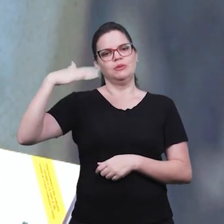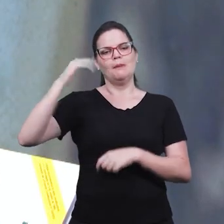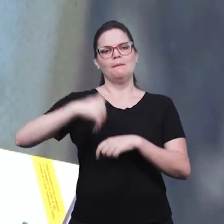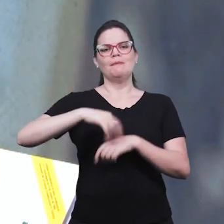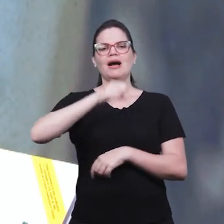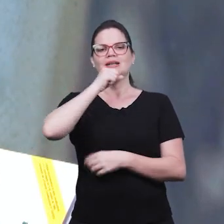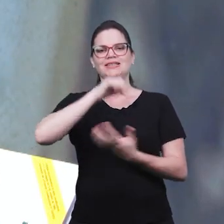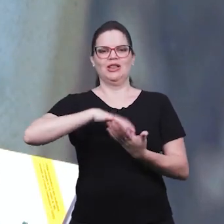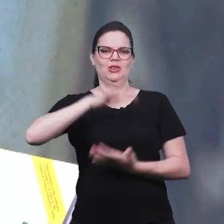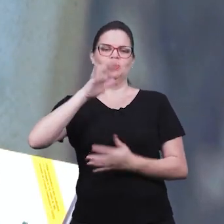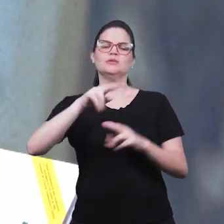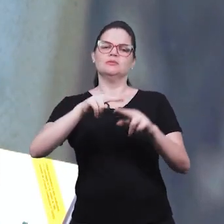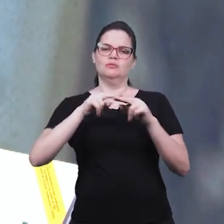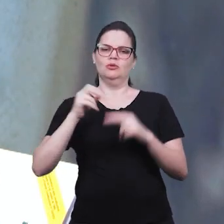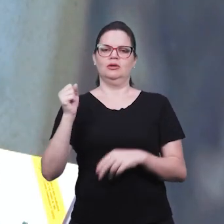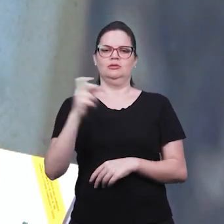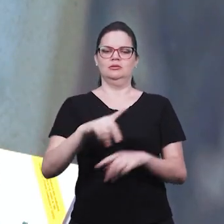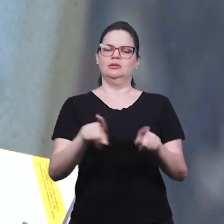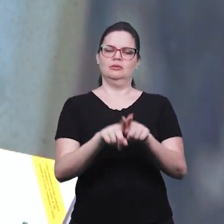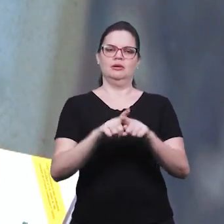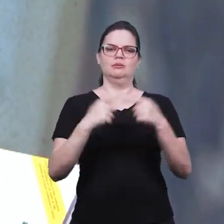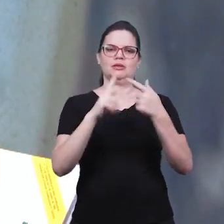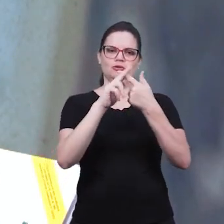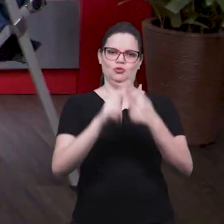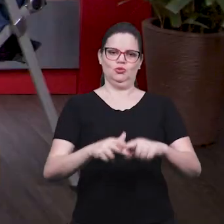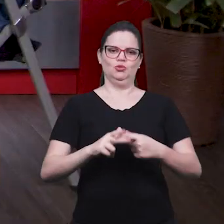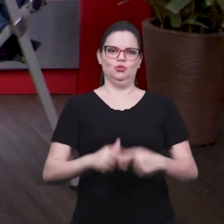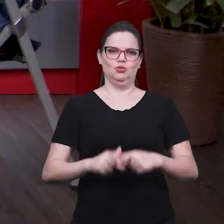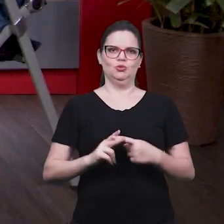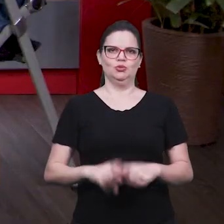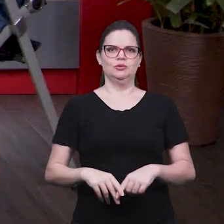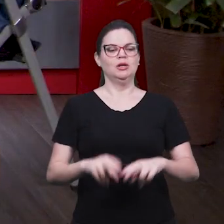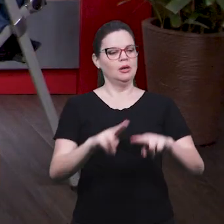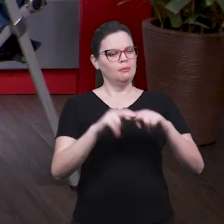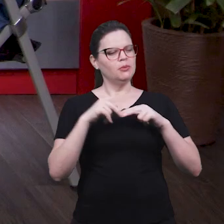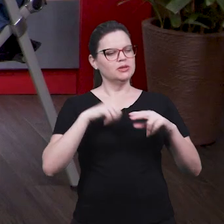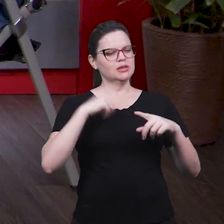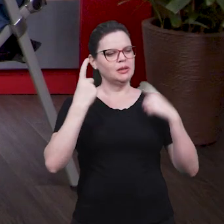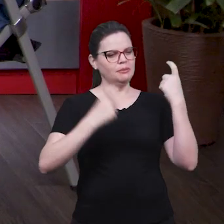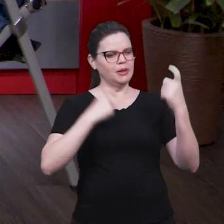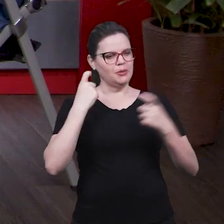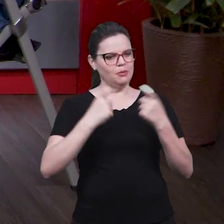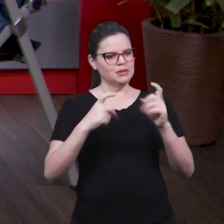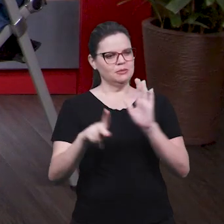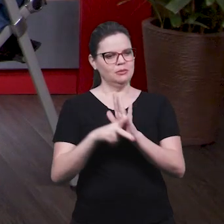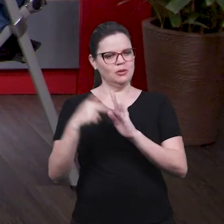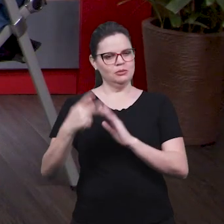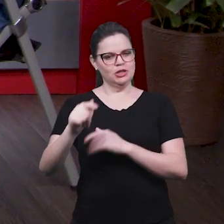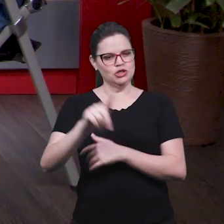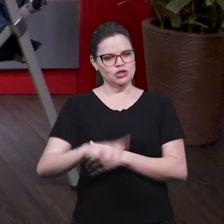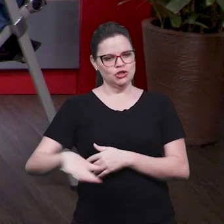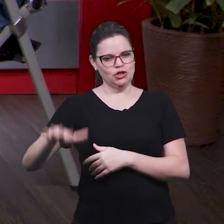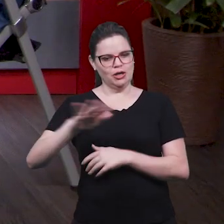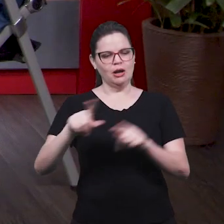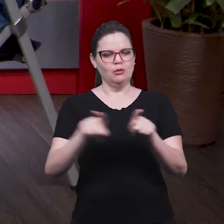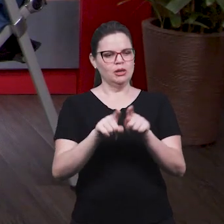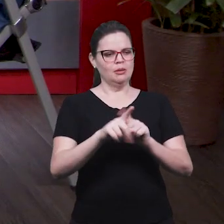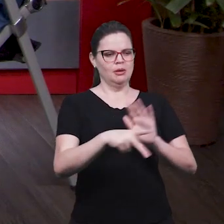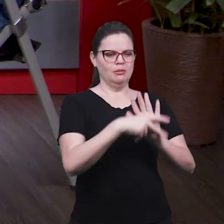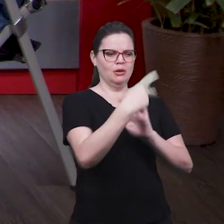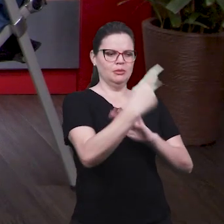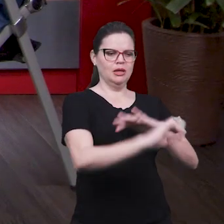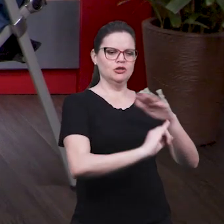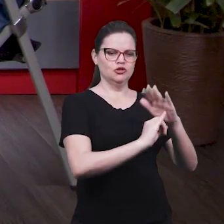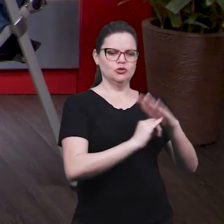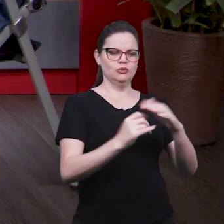isso a Previdência também vai ter que fazer os ajustes. Então a gente vê que existe uma preocupação, né, tanto do regime próprio da Previdência Social, como também